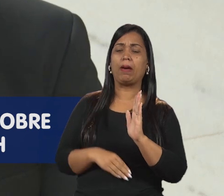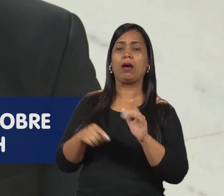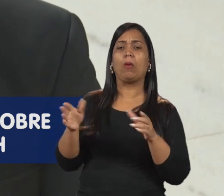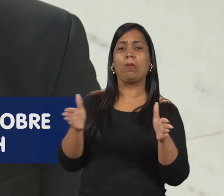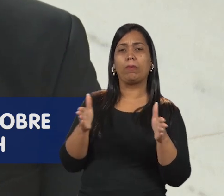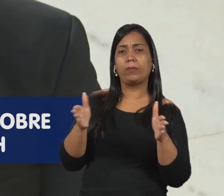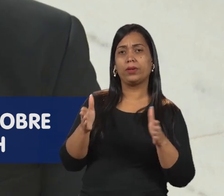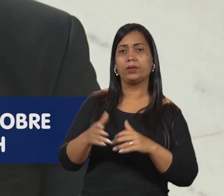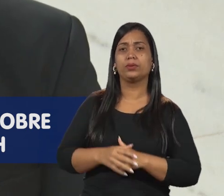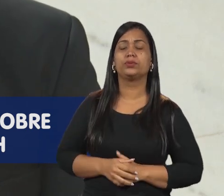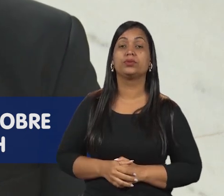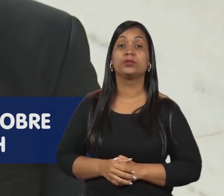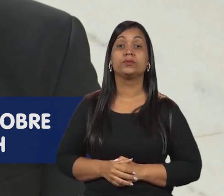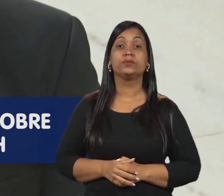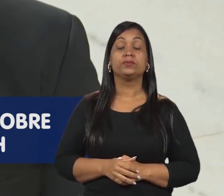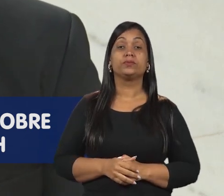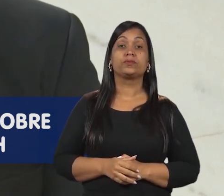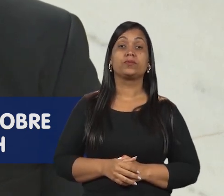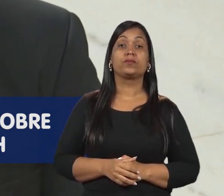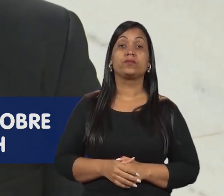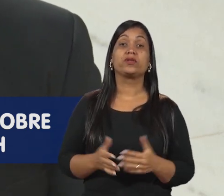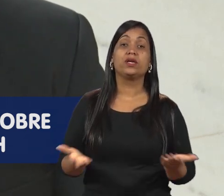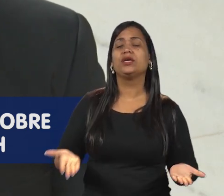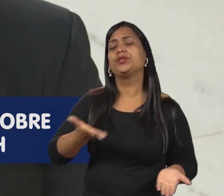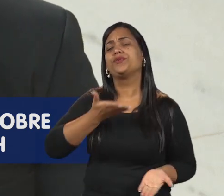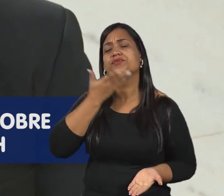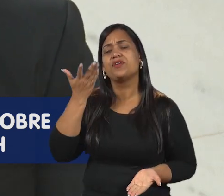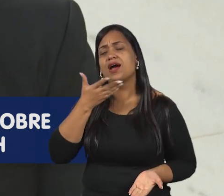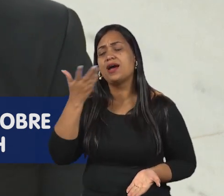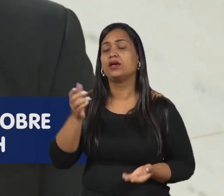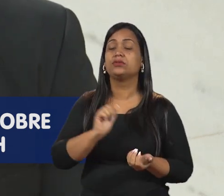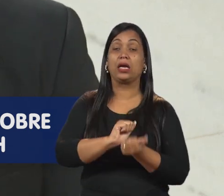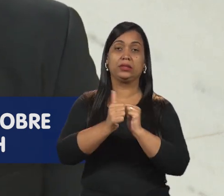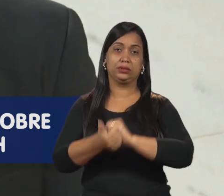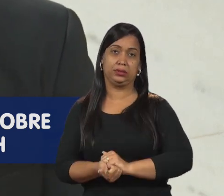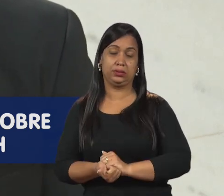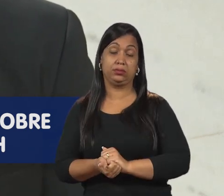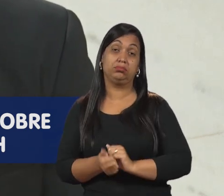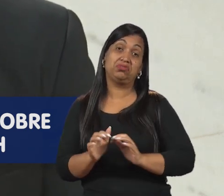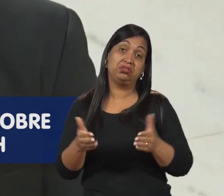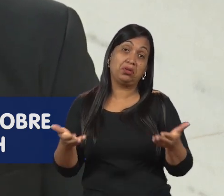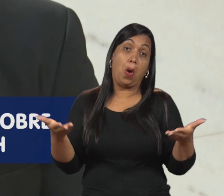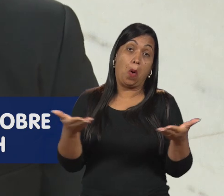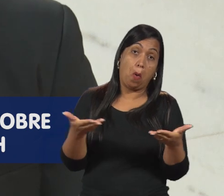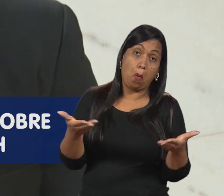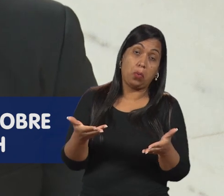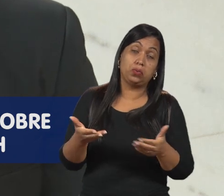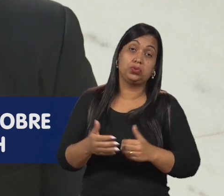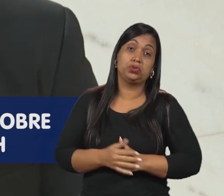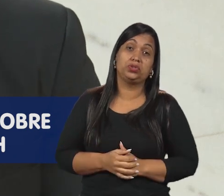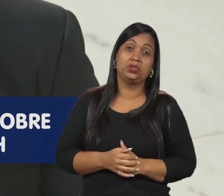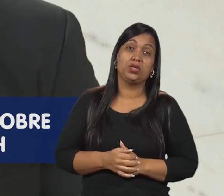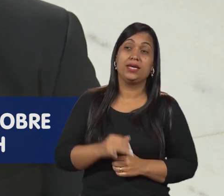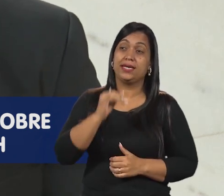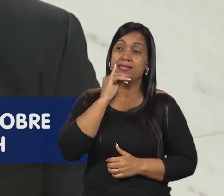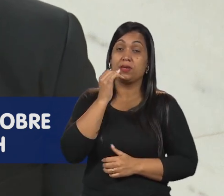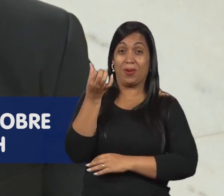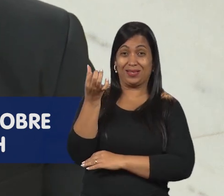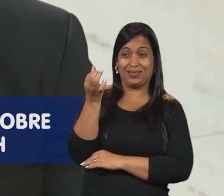prazo, e que torna muito fácil essa adequação. Então, hoje, a partir das 18,